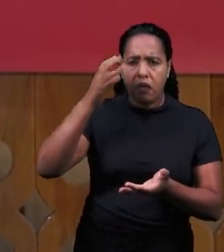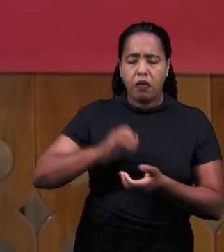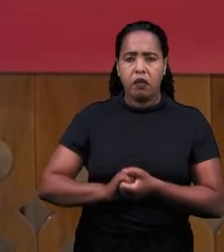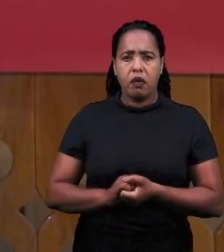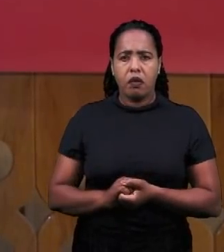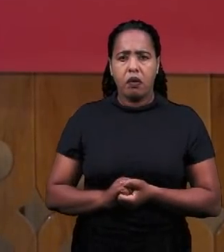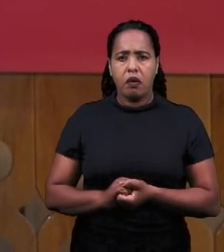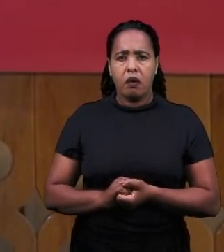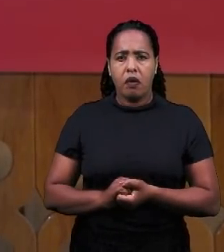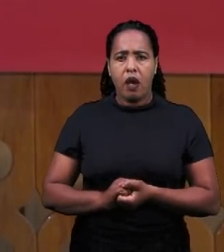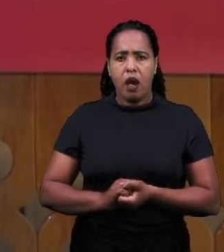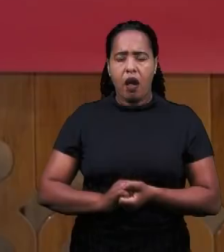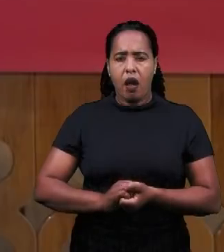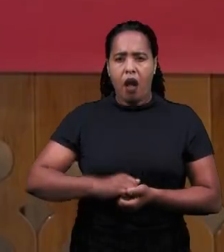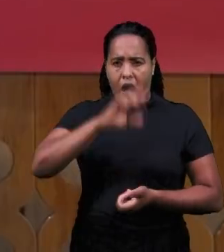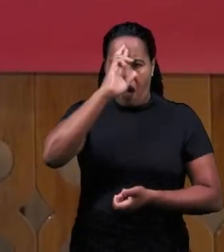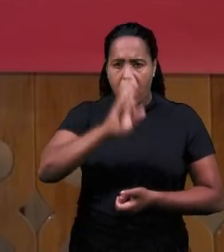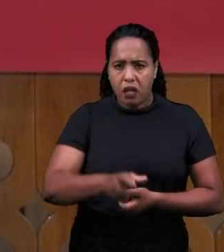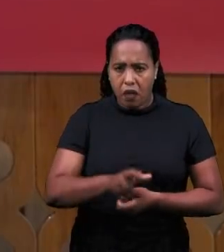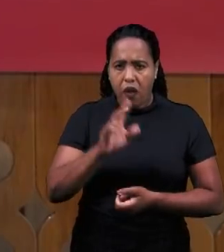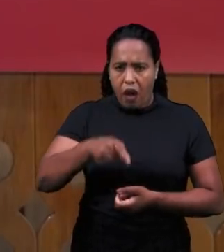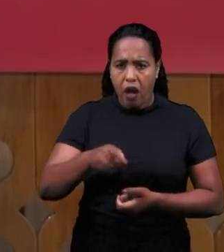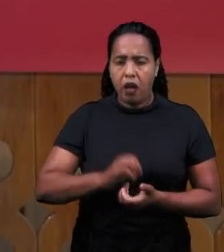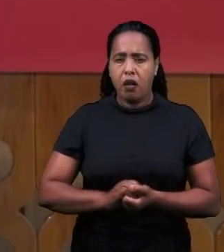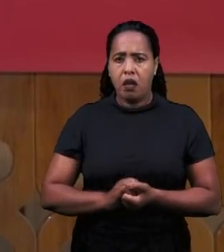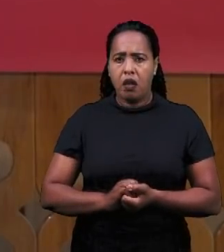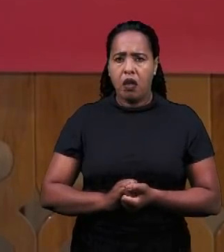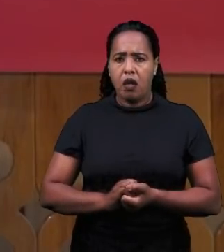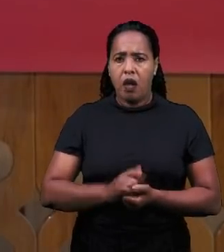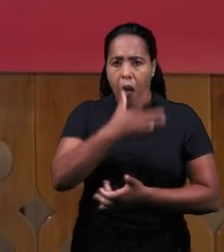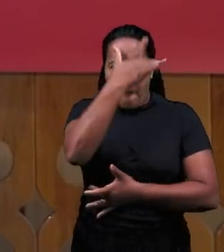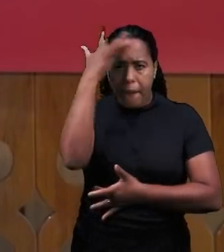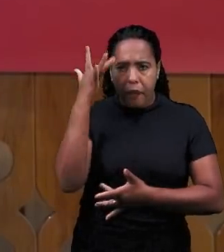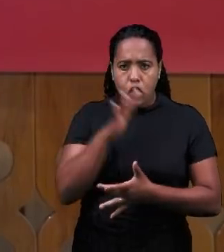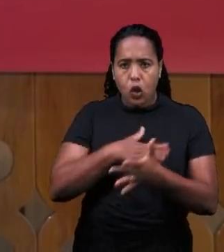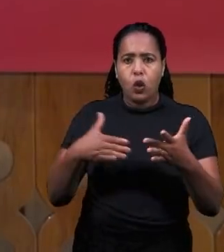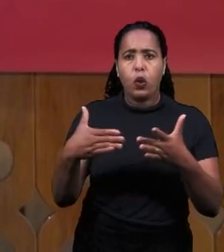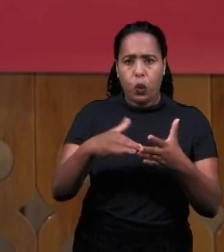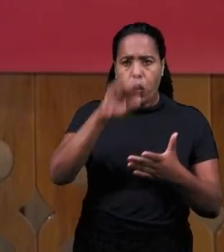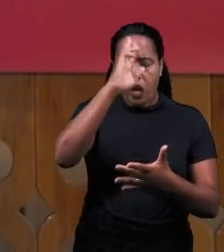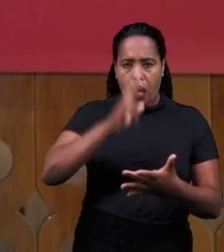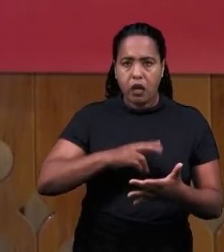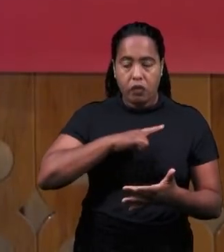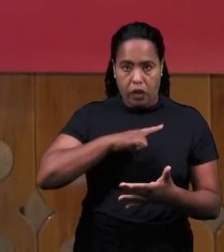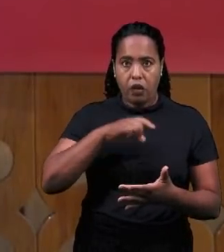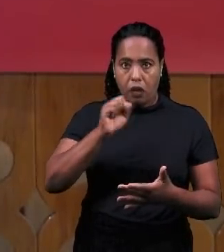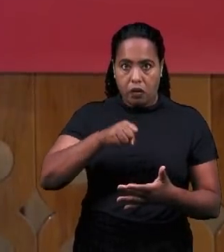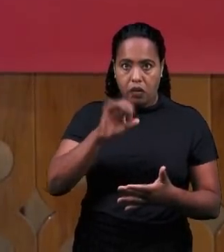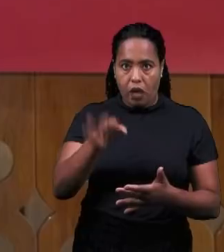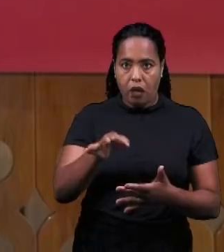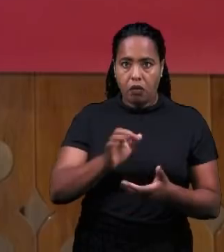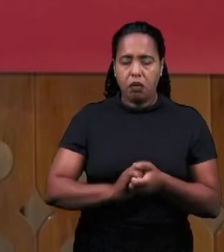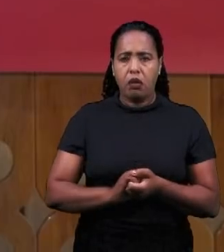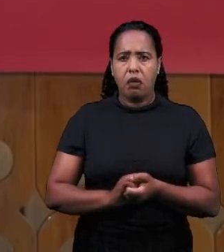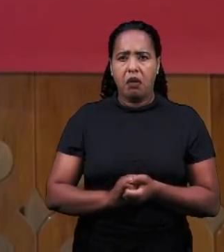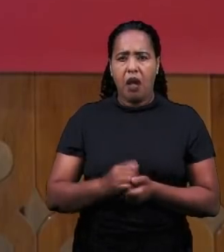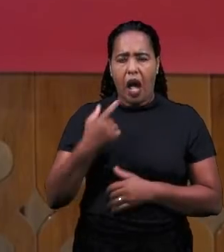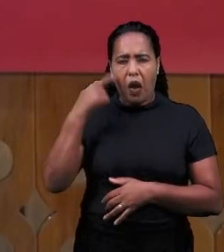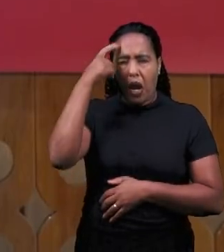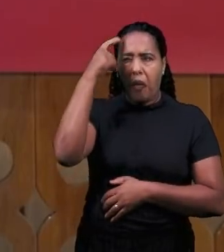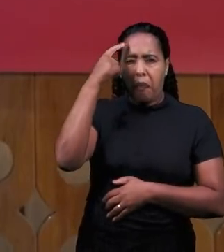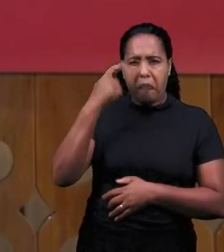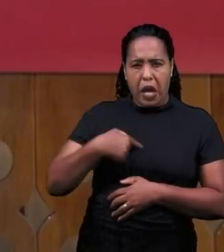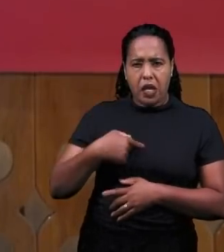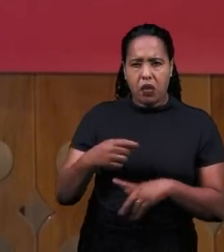Isso aqui é razão. Razão por razão, todo mundo tem. Então eu começo a pensar que eu sou capaz de realizar